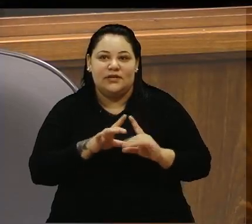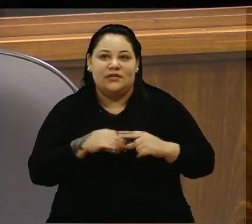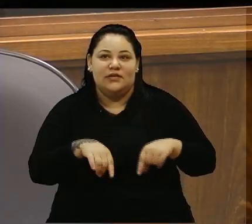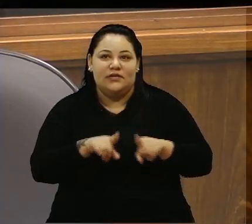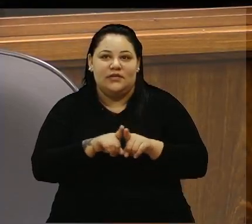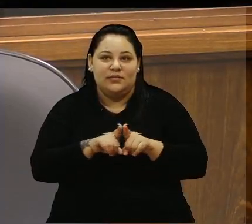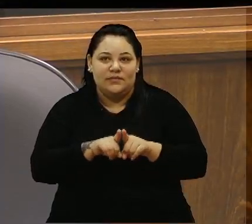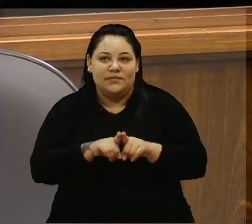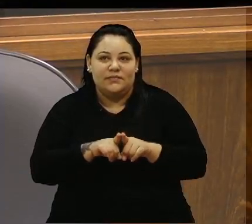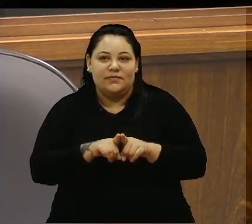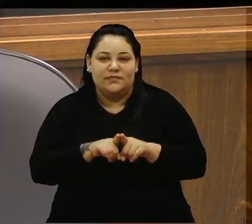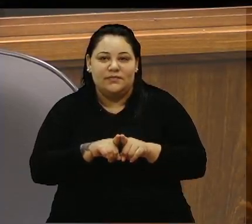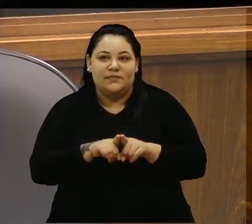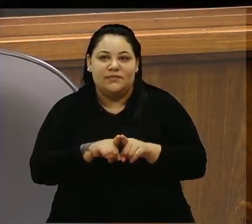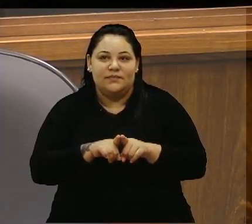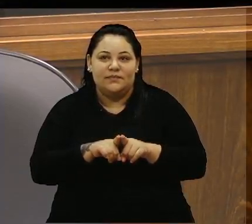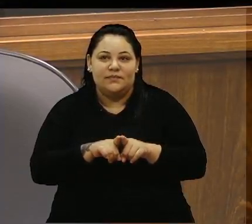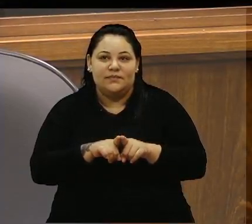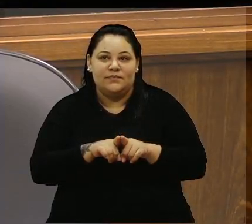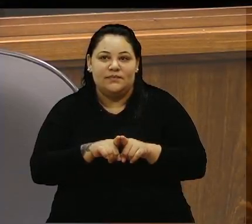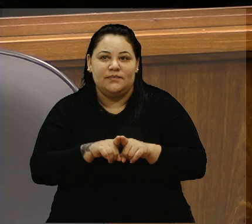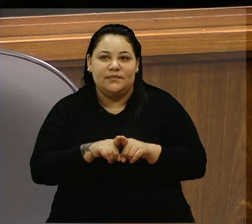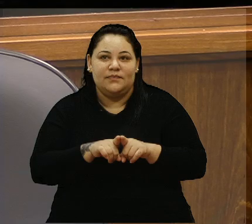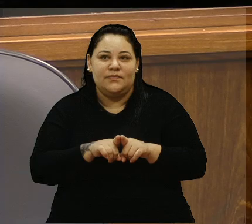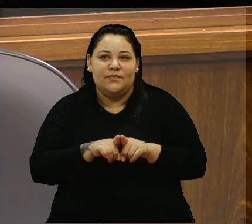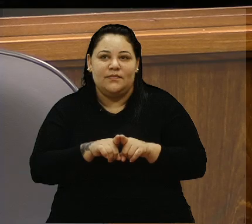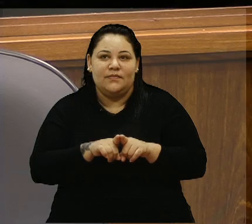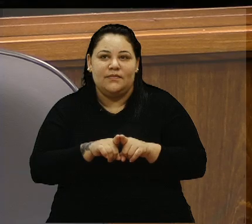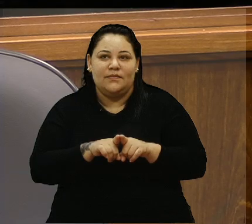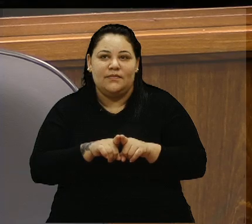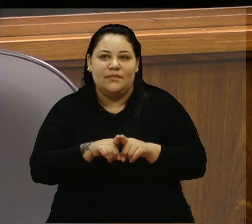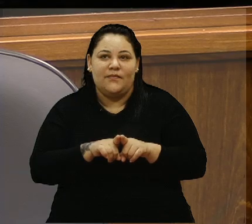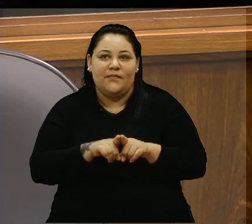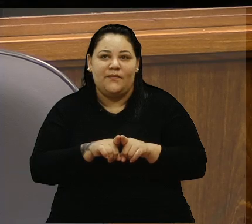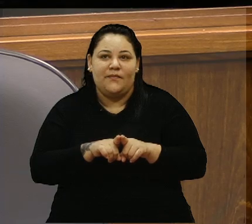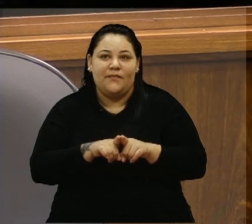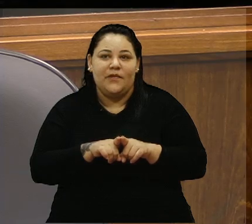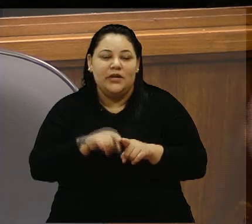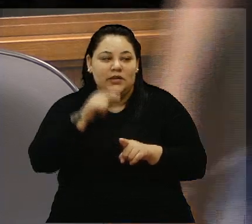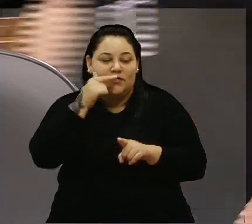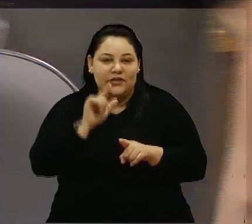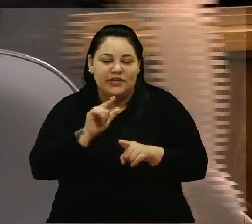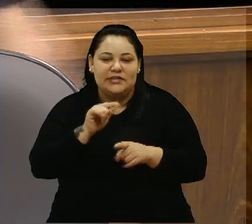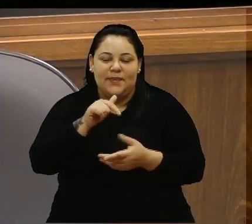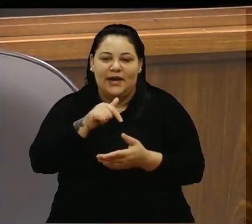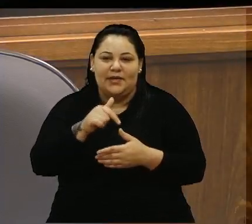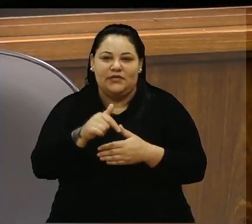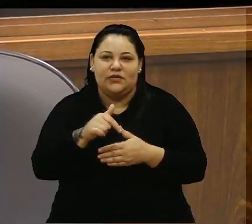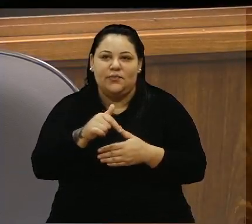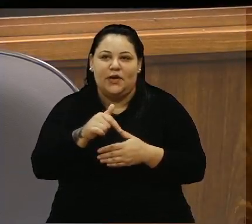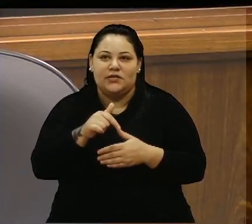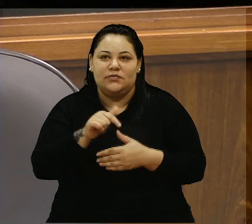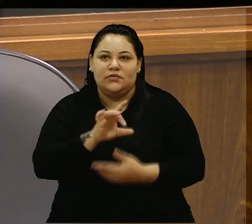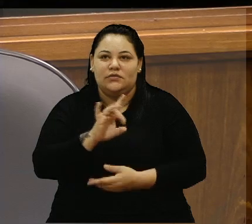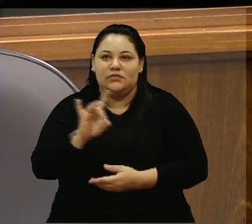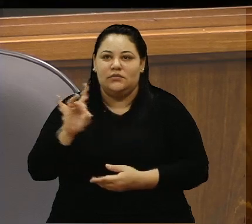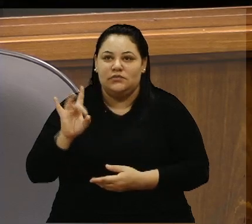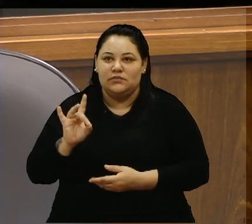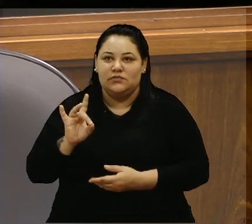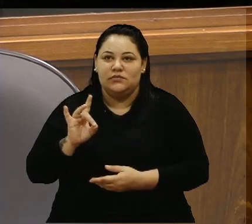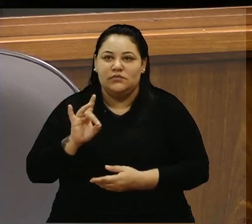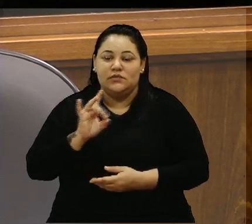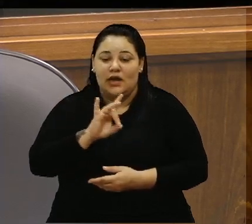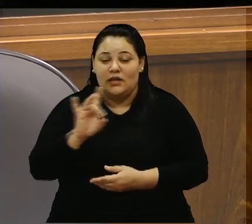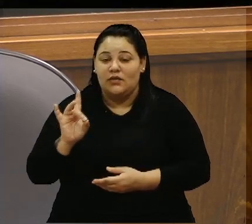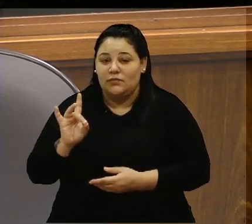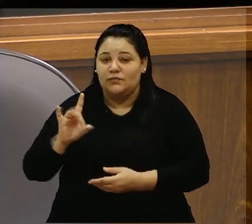e virar um lugar para, de fato, melhorar os problemas da cidade, a gente consiga andar. Porque enquanto cada um que estiver lá for